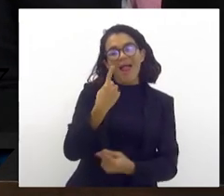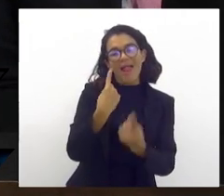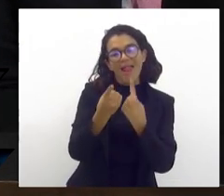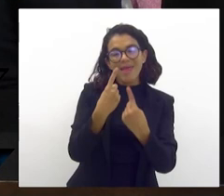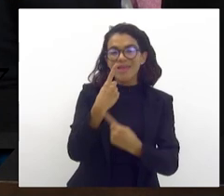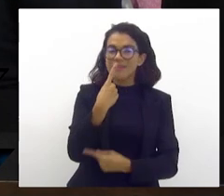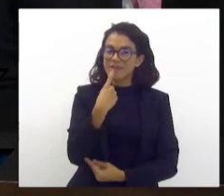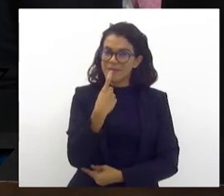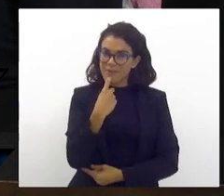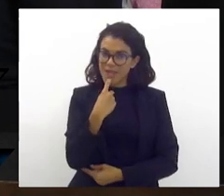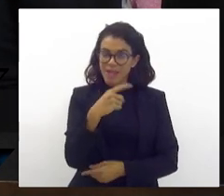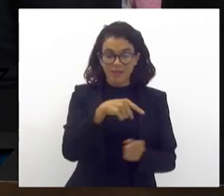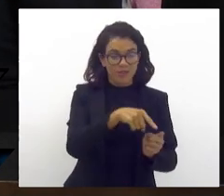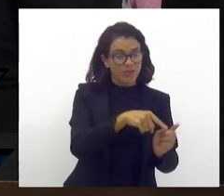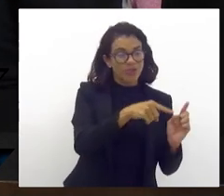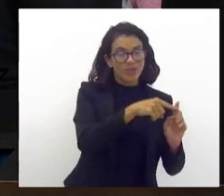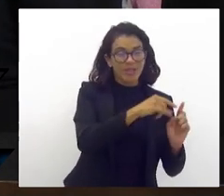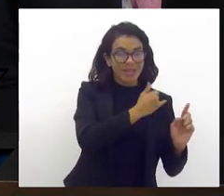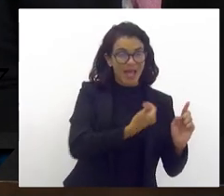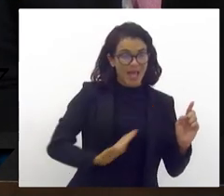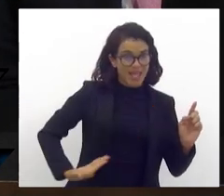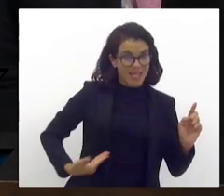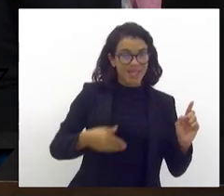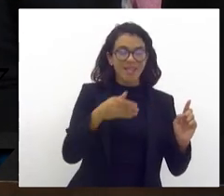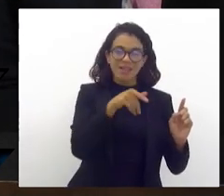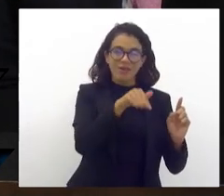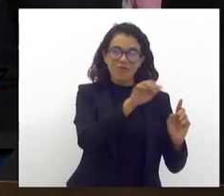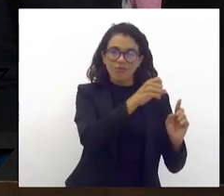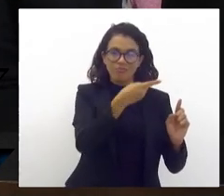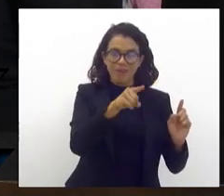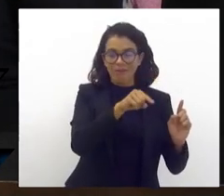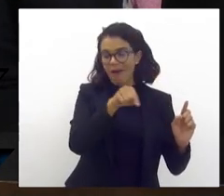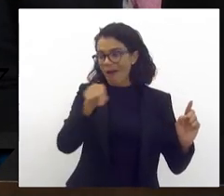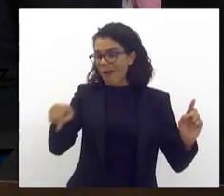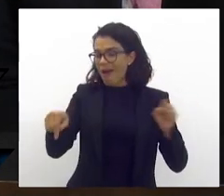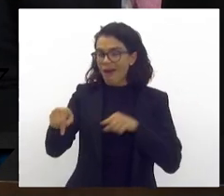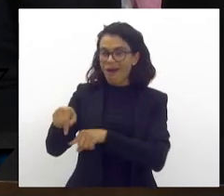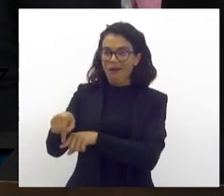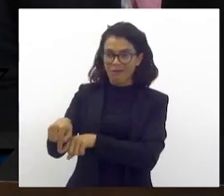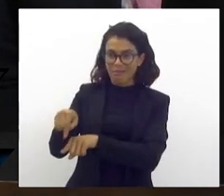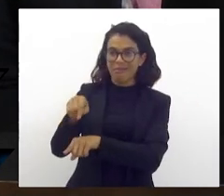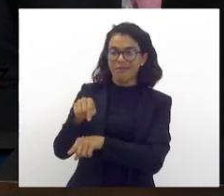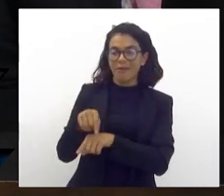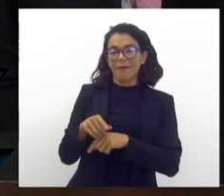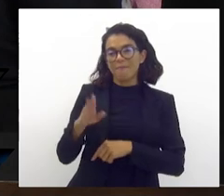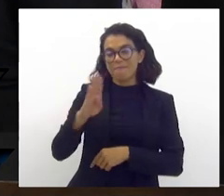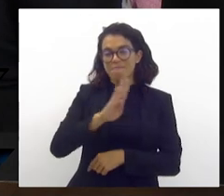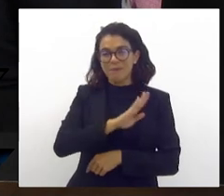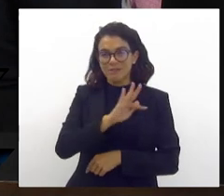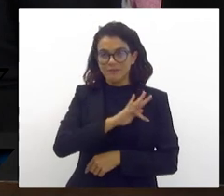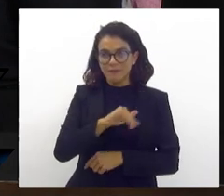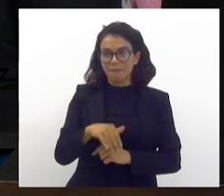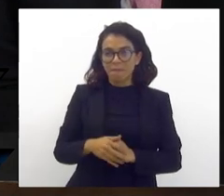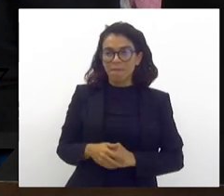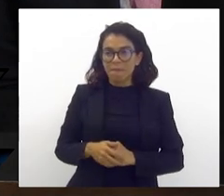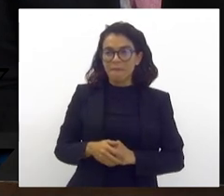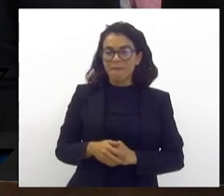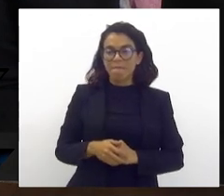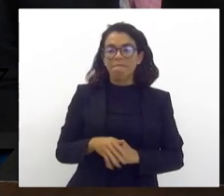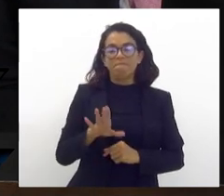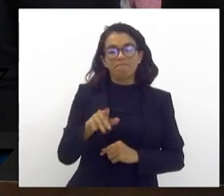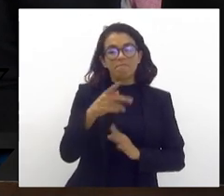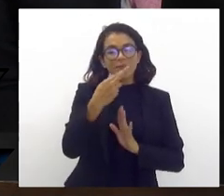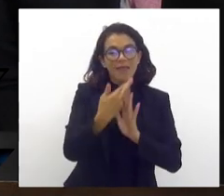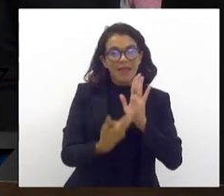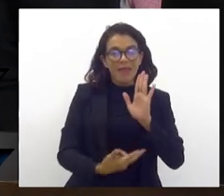Fundão até a Baixada Fluminense. Parecer da Comissão de Indicações Legislativa pela Transformação e Indicação Simples.